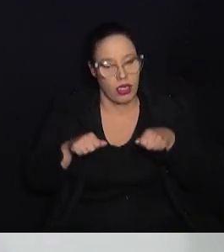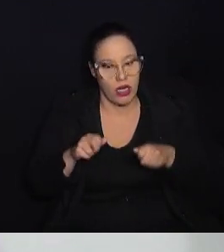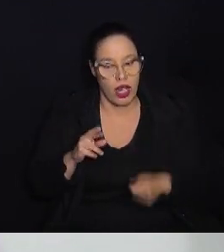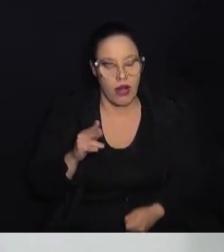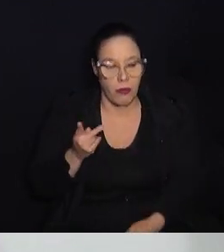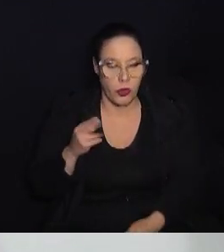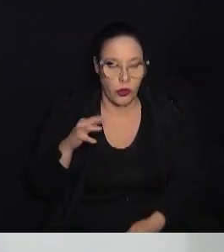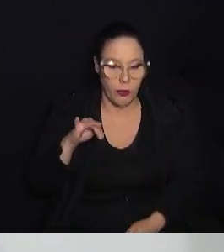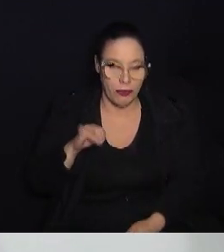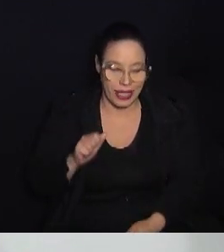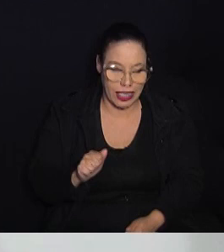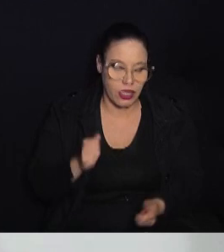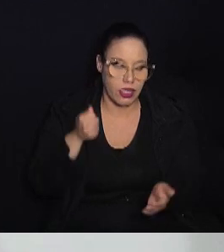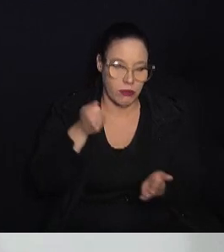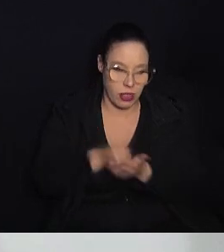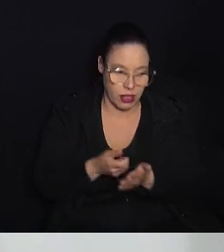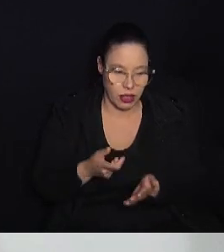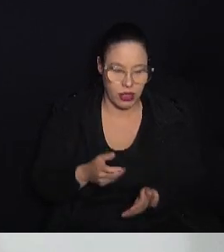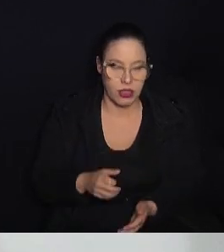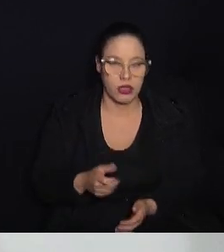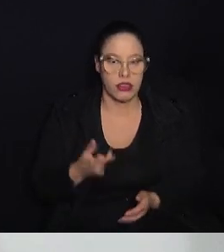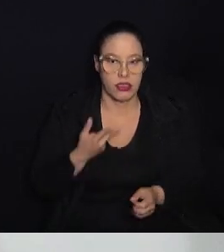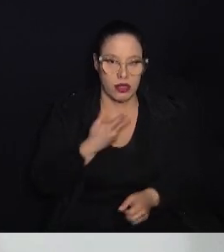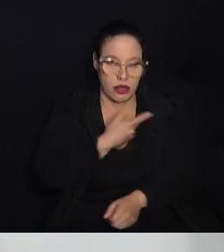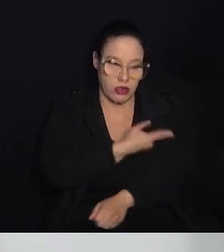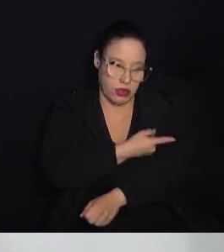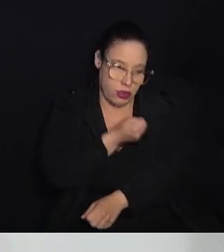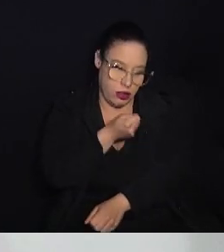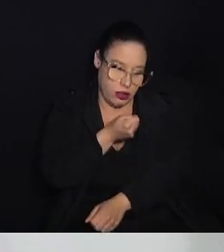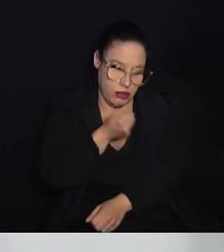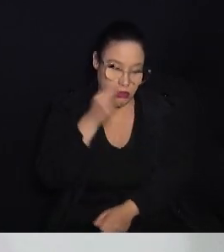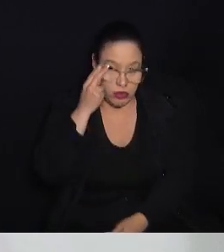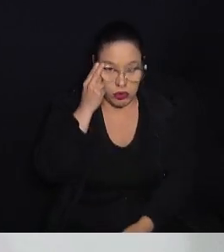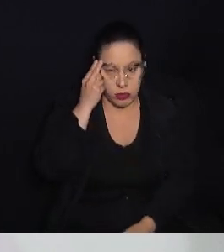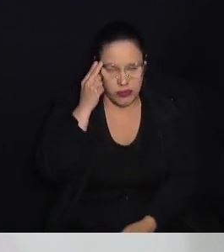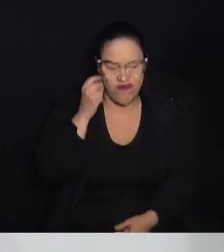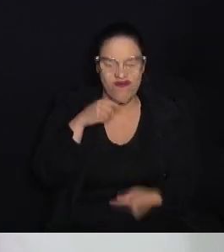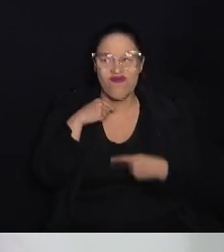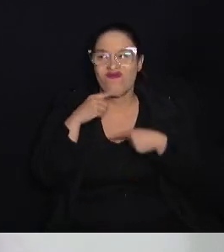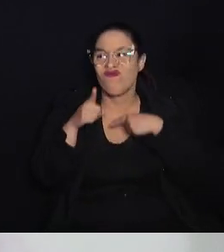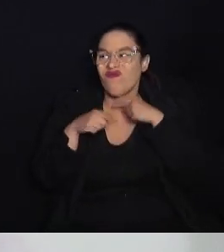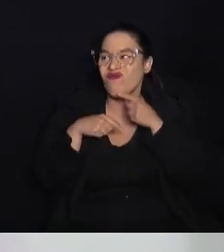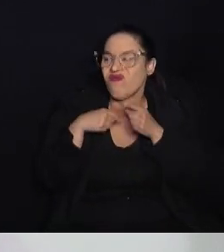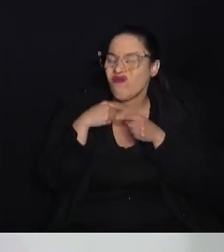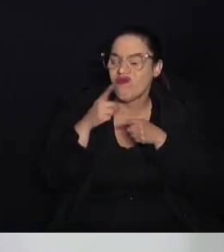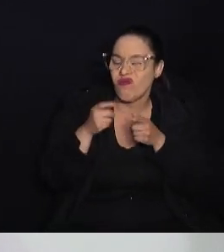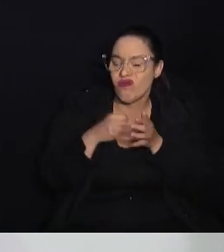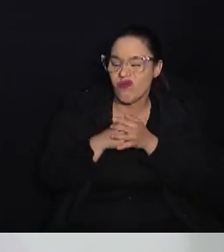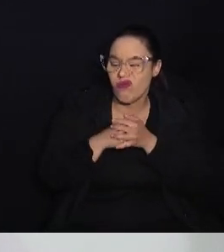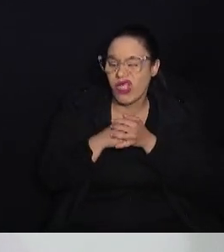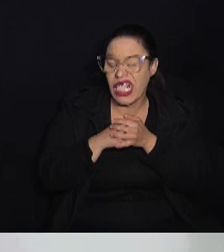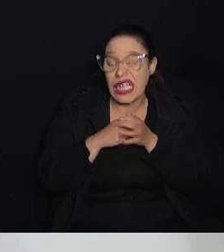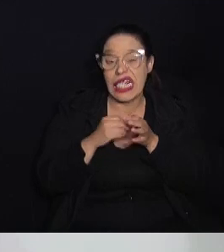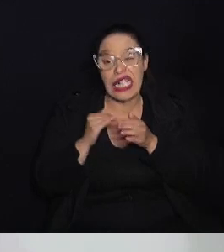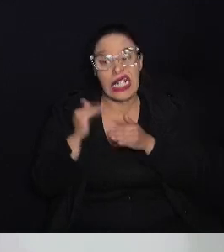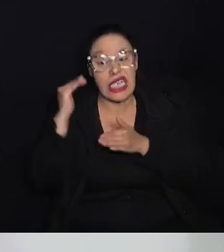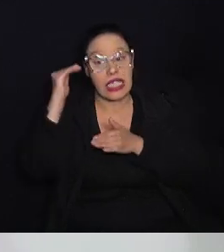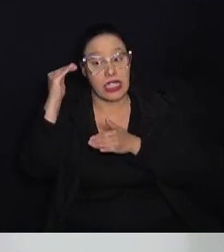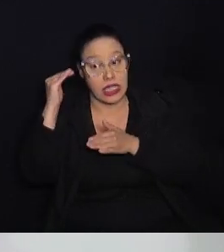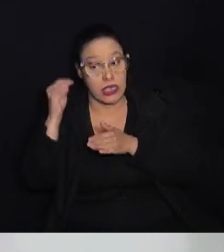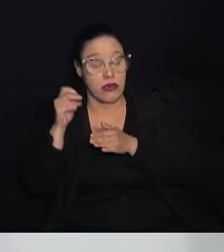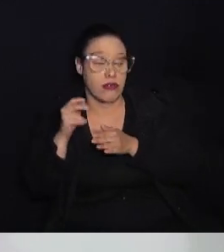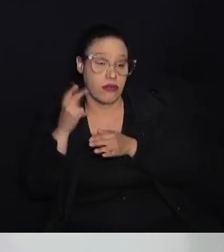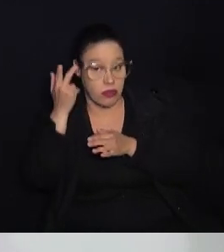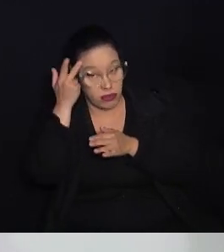possível, hemoglobina glicada junto na mesma coleta de sangue. E aí, nos casos duvidosos, como eu falei, ou quem tiver muito alto risco vier